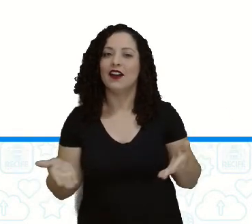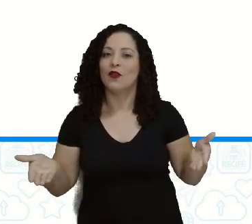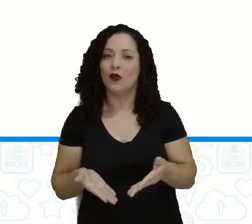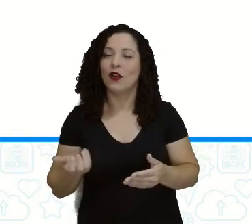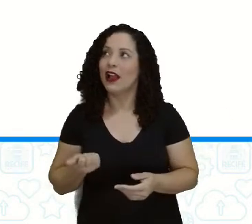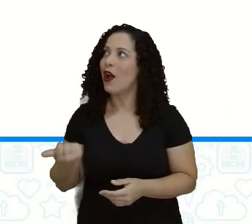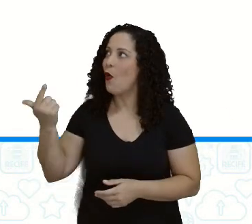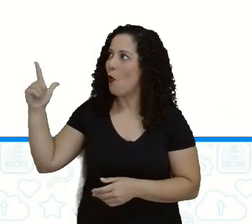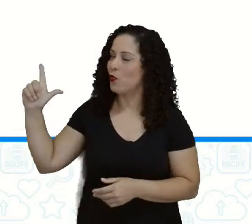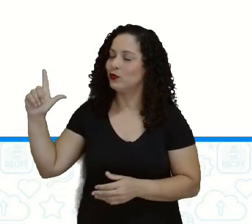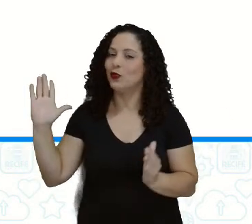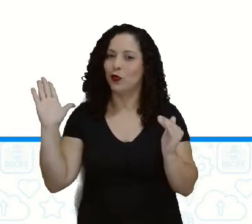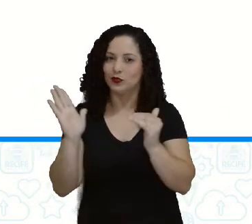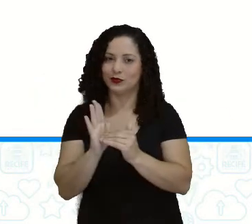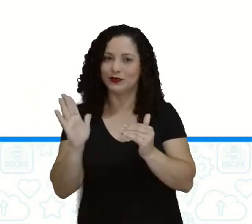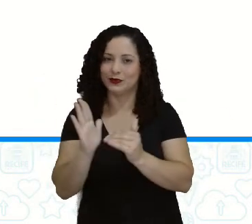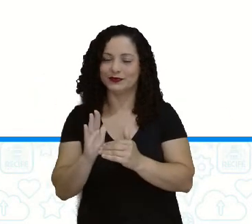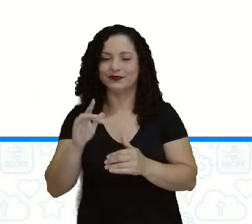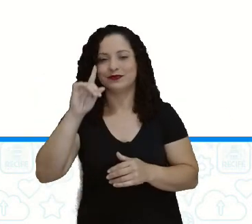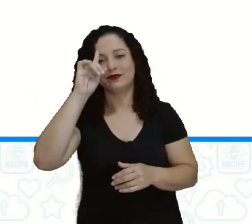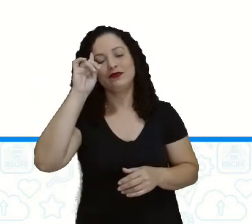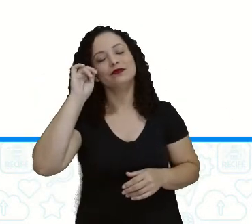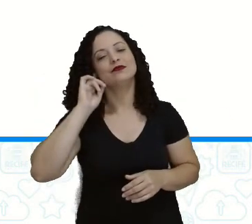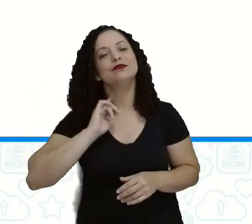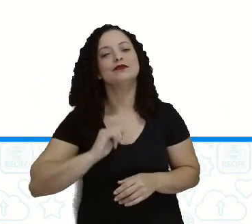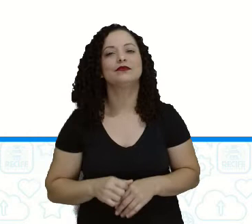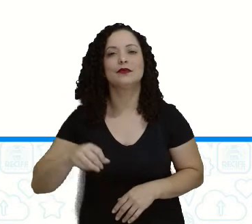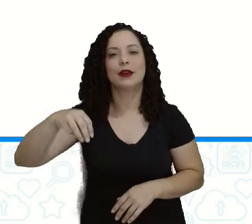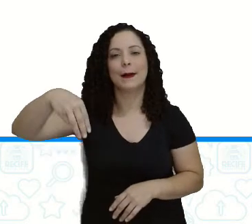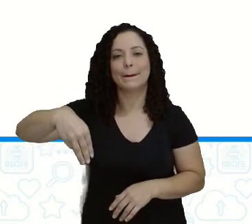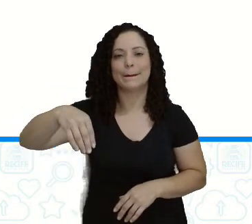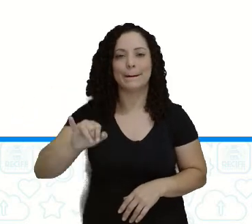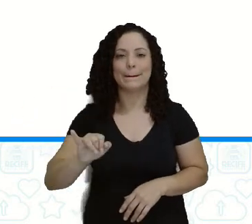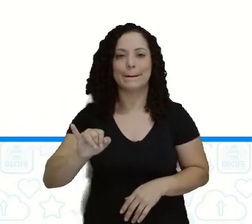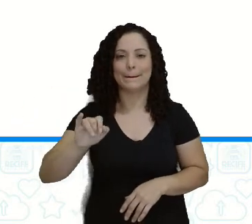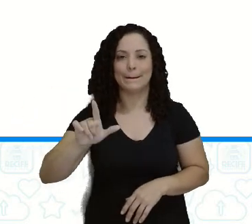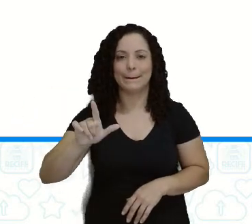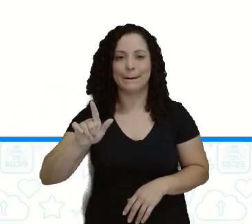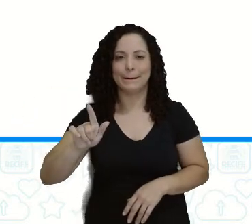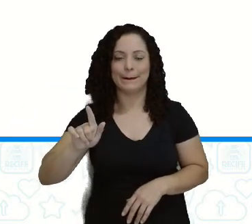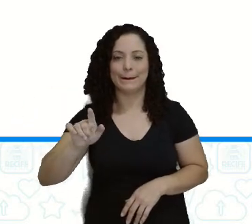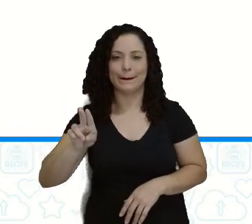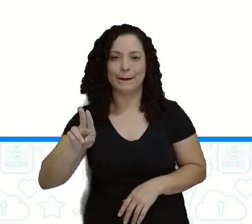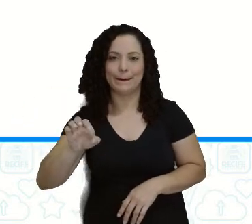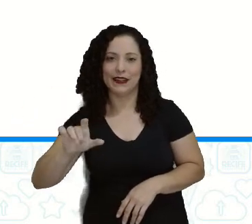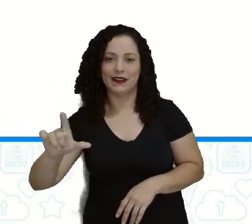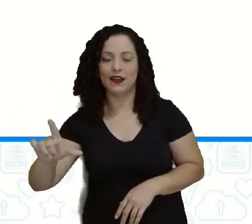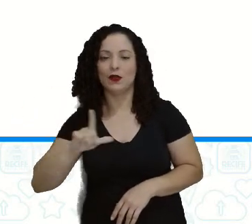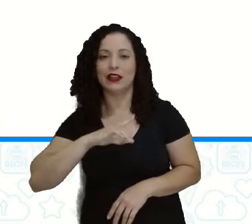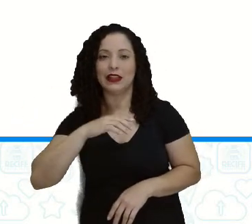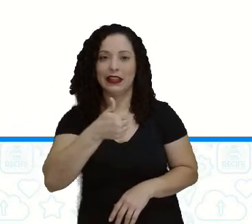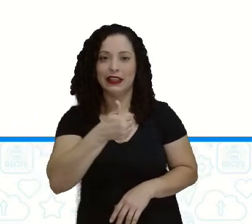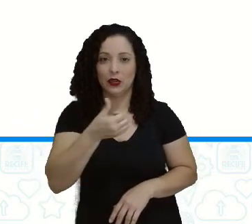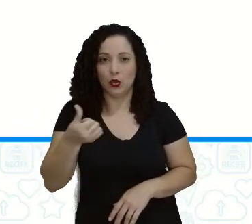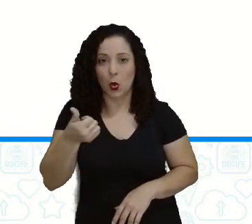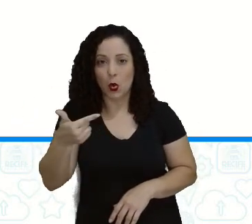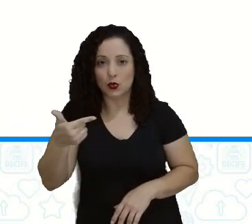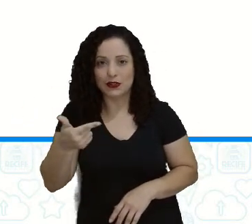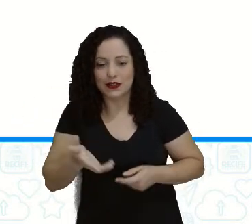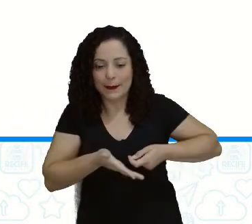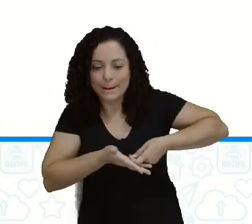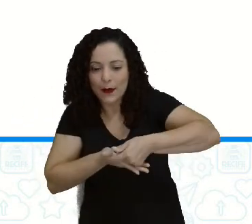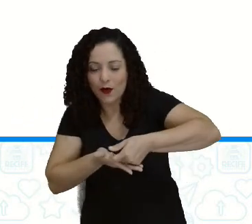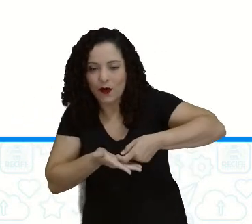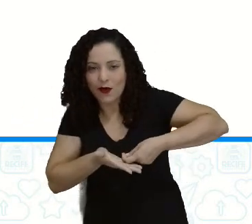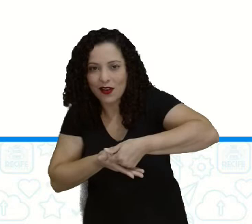tá? Encerrando nossa aula. Miguel tem 12 bolas de gude, ganhou no